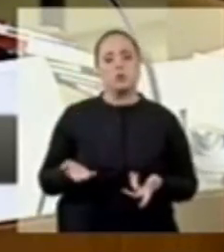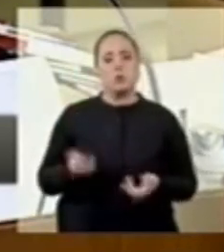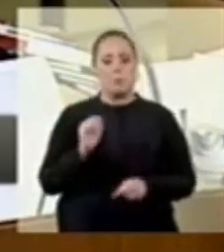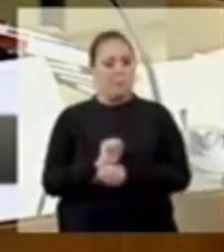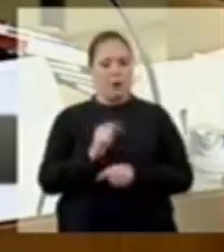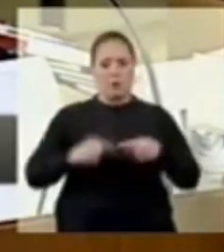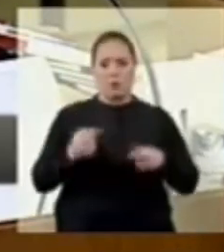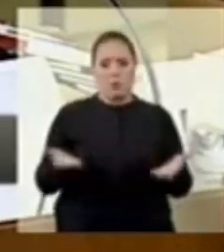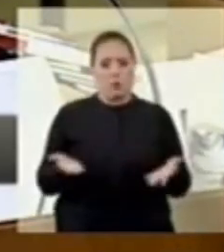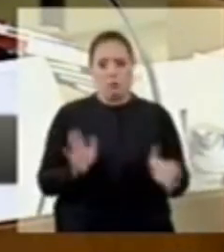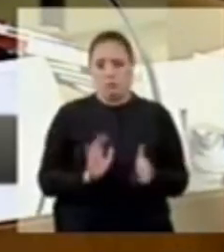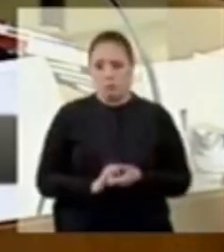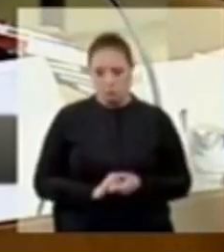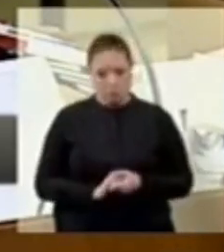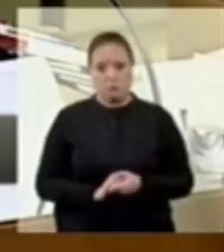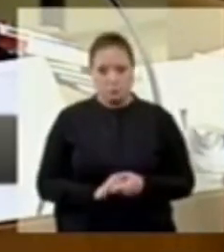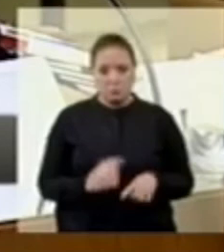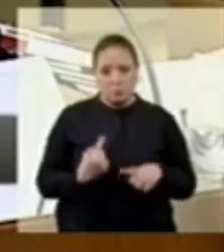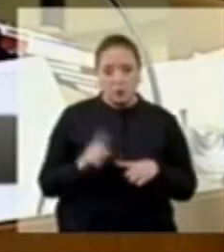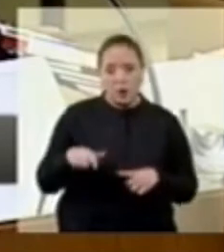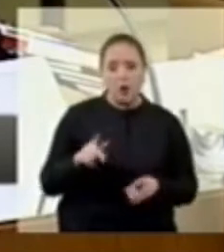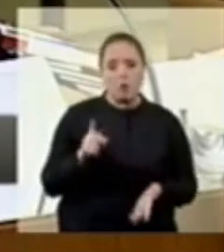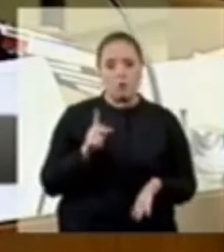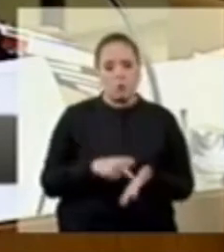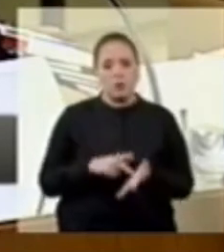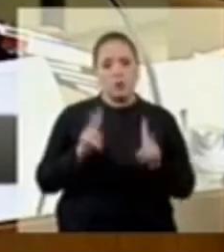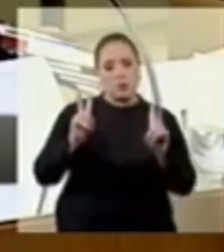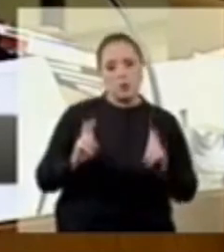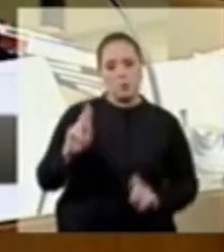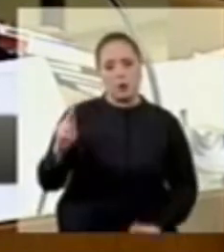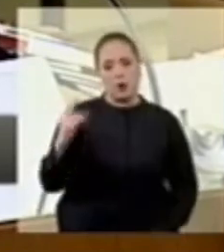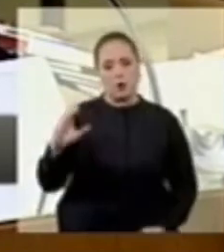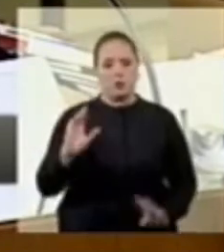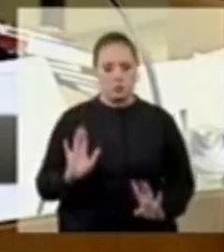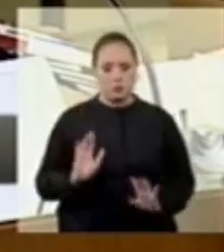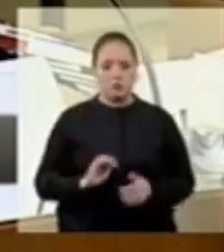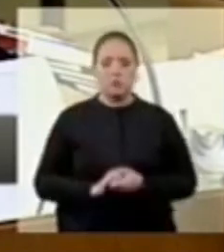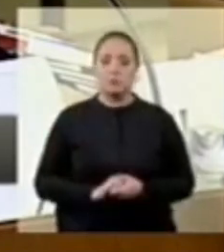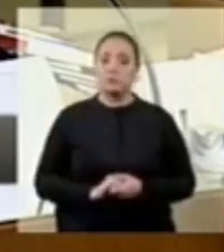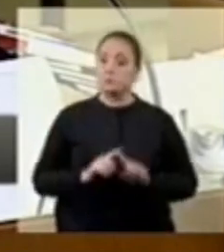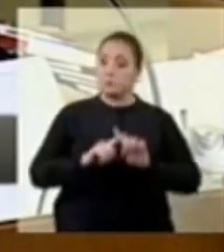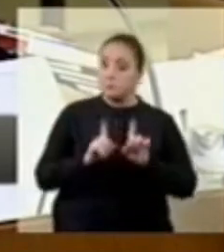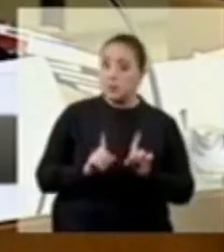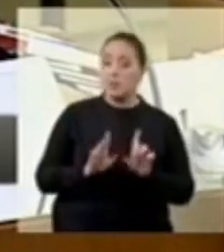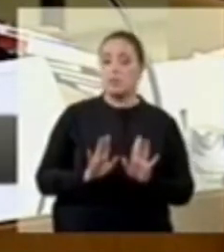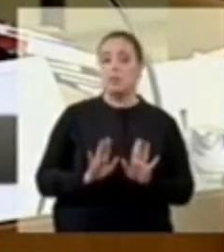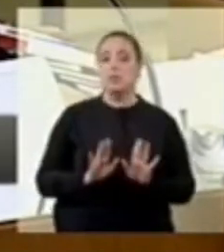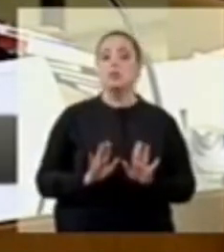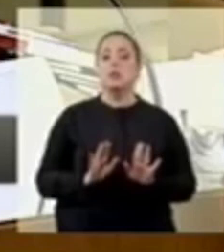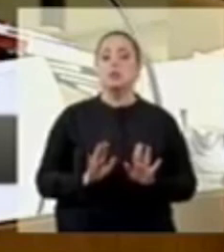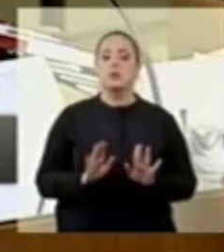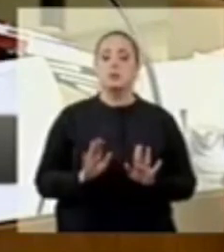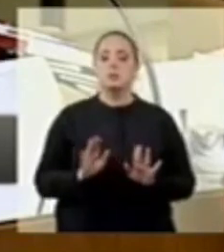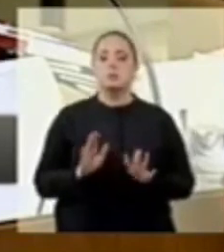aqui porque esta é verdadeiramente a matéria do agronegócio porém muitas